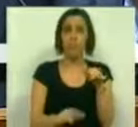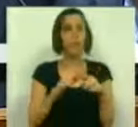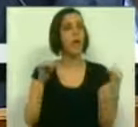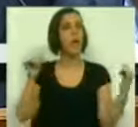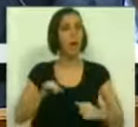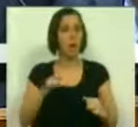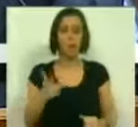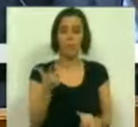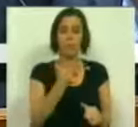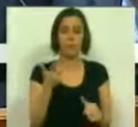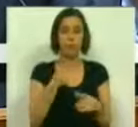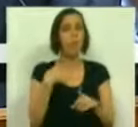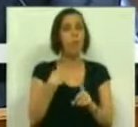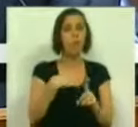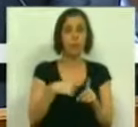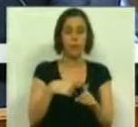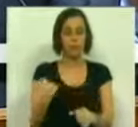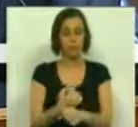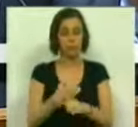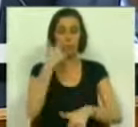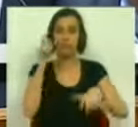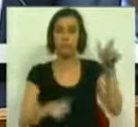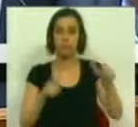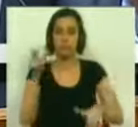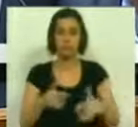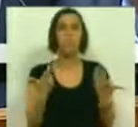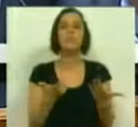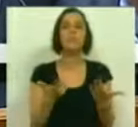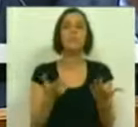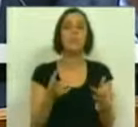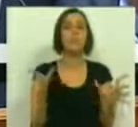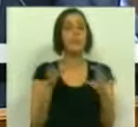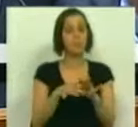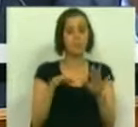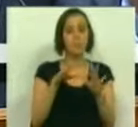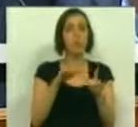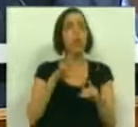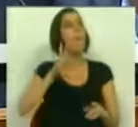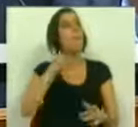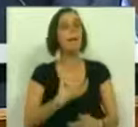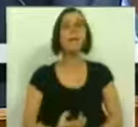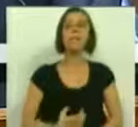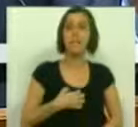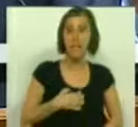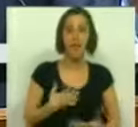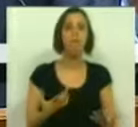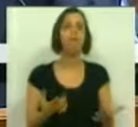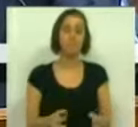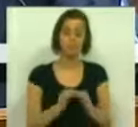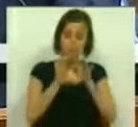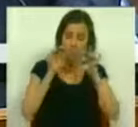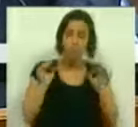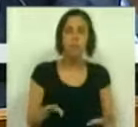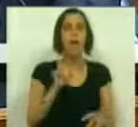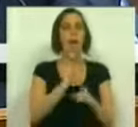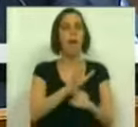um acordo tripartido globalmente positivo para os trabalhadores e atendendo às condicionantes com que o país se confronta, bem